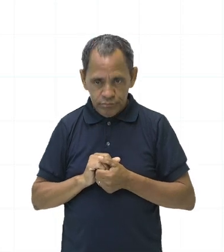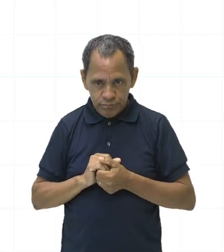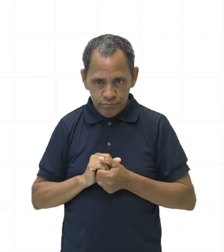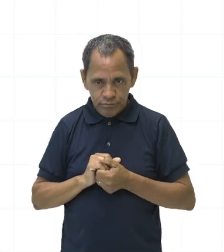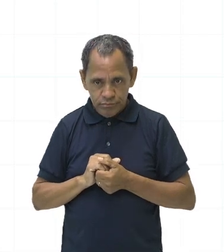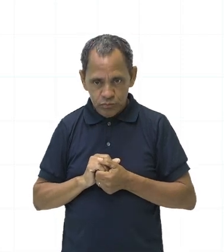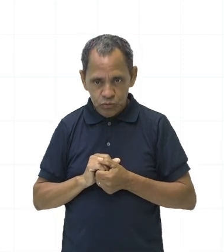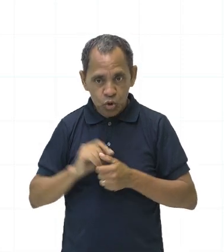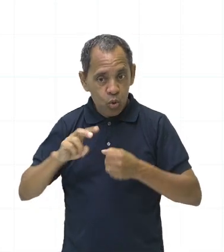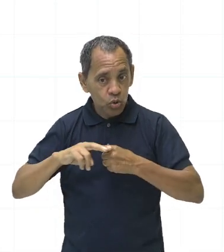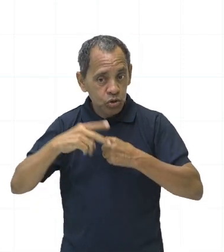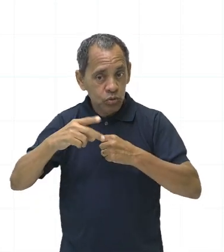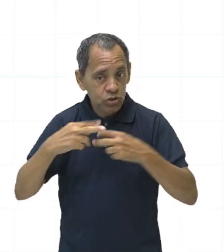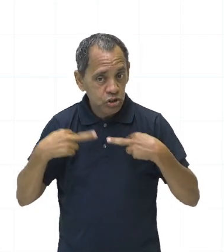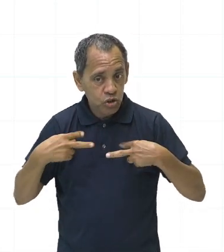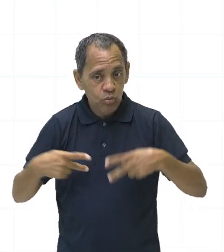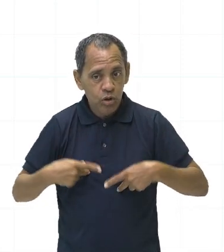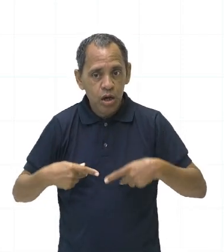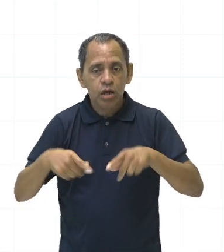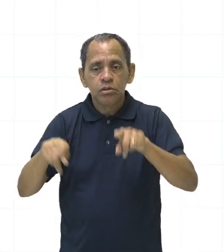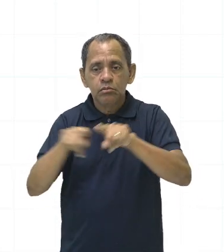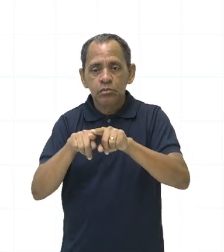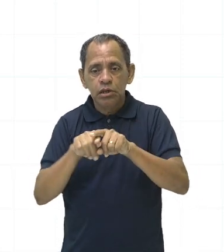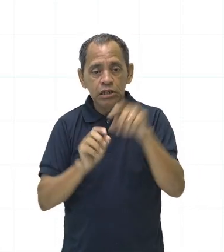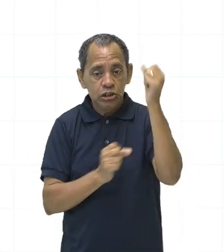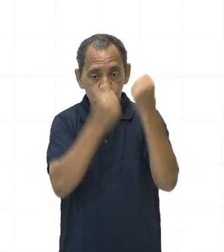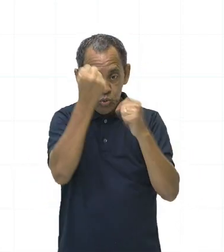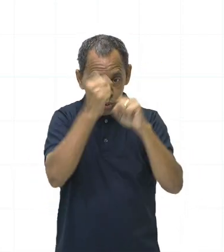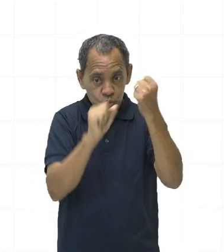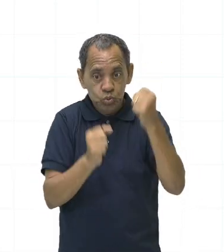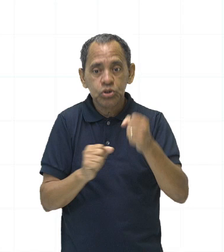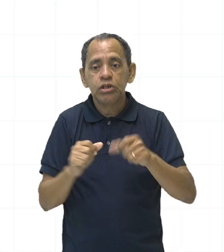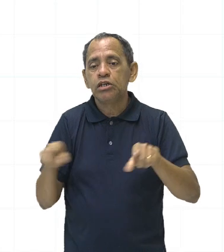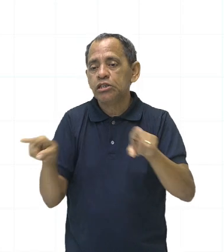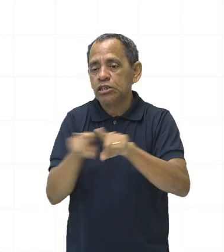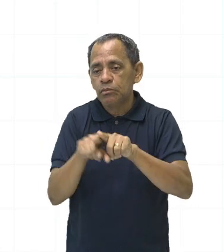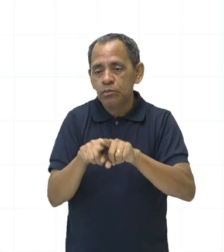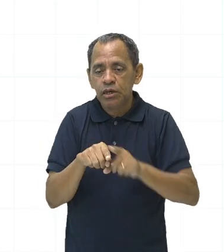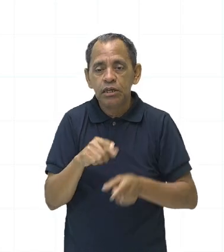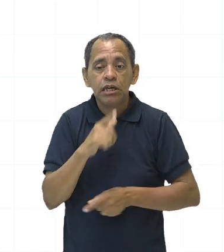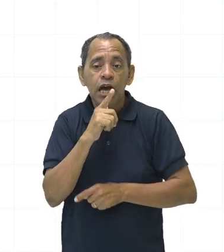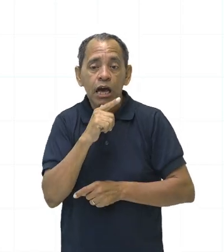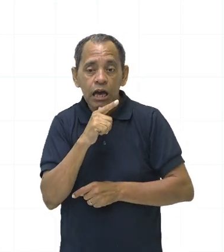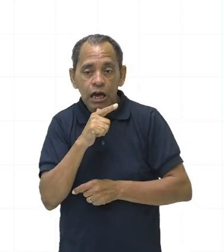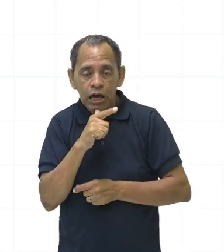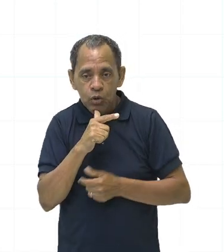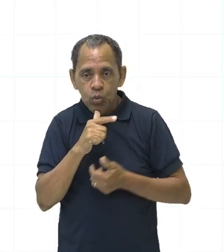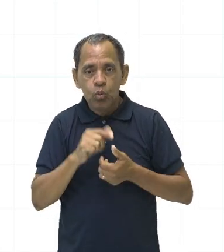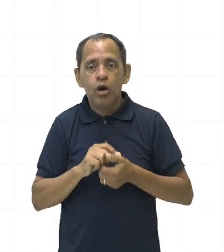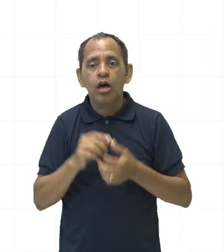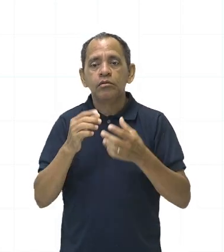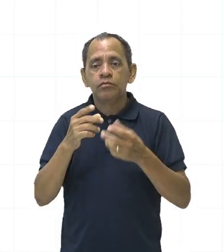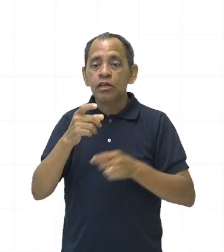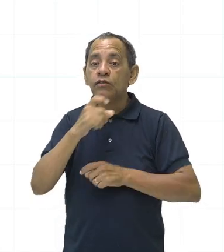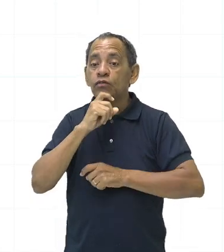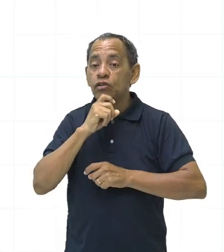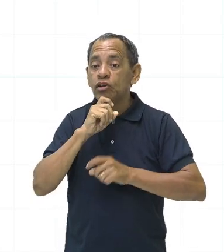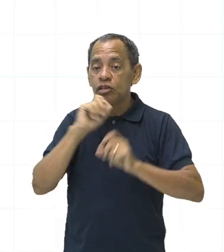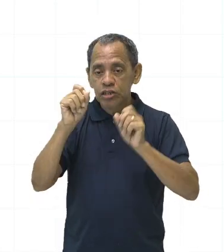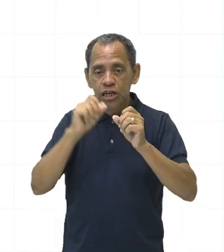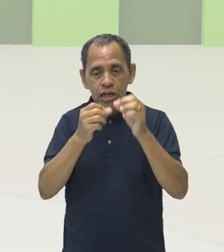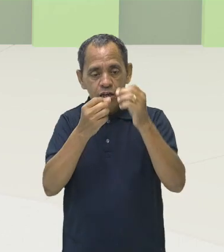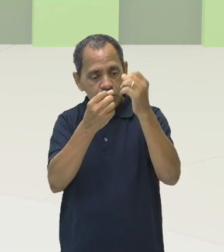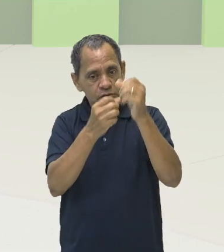homem, despejos industriais e águas de resfriamento de máquinas. Ou seja,